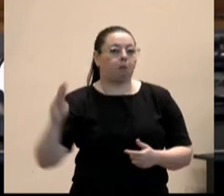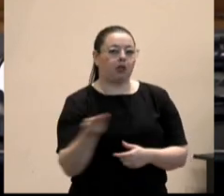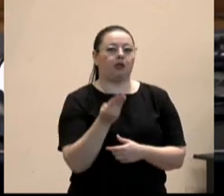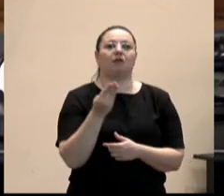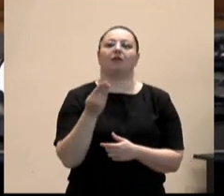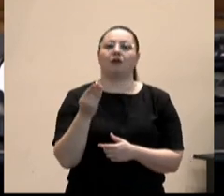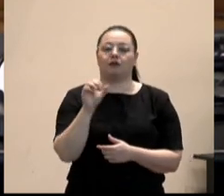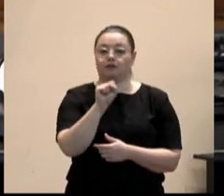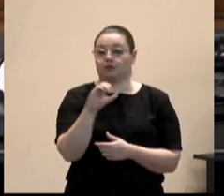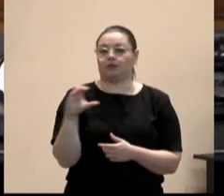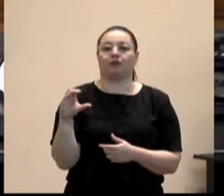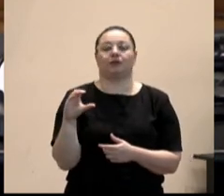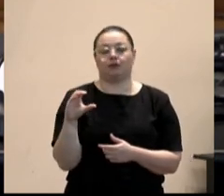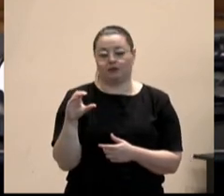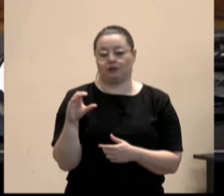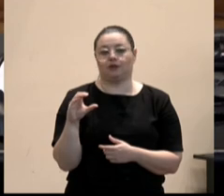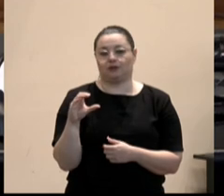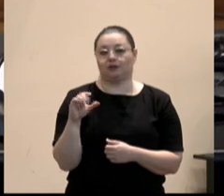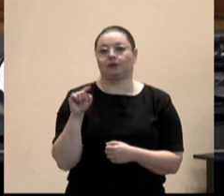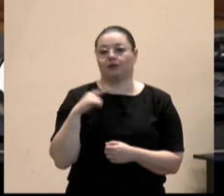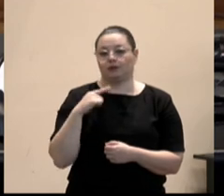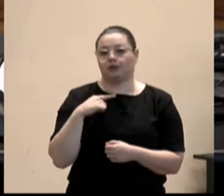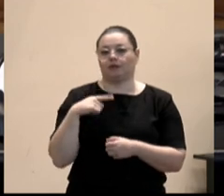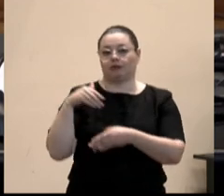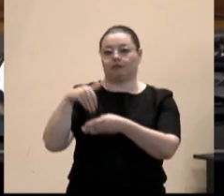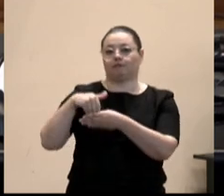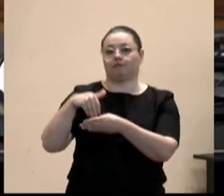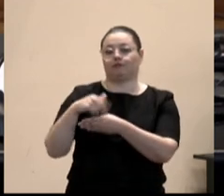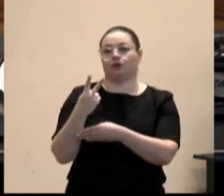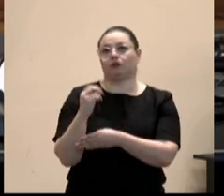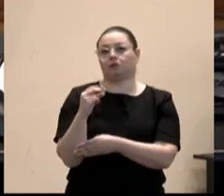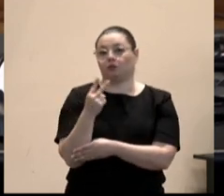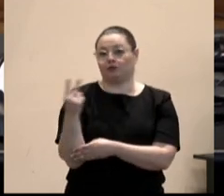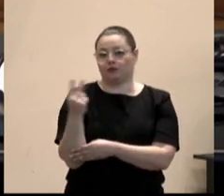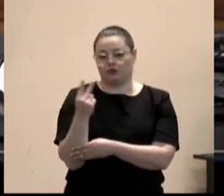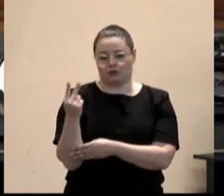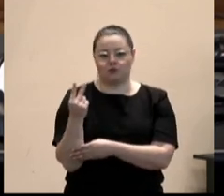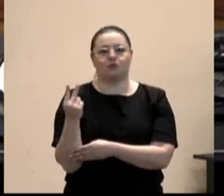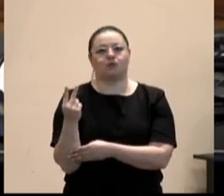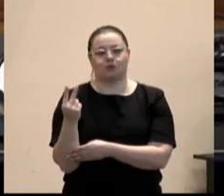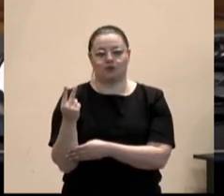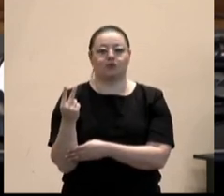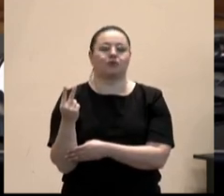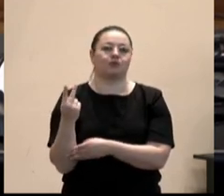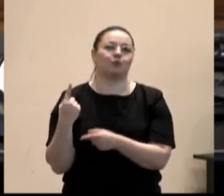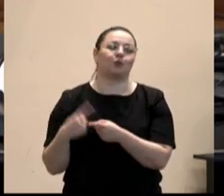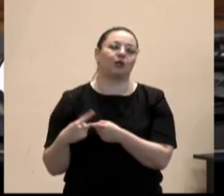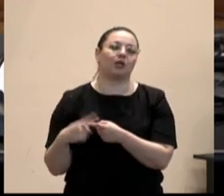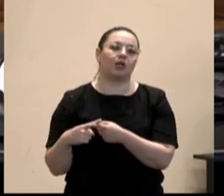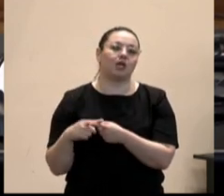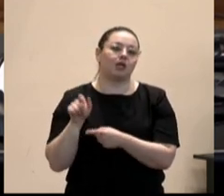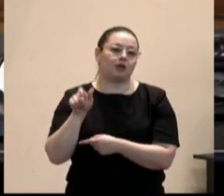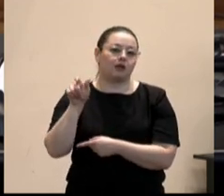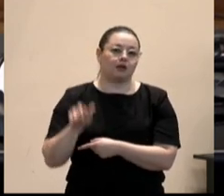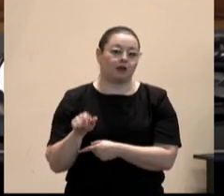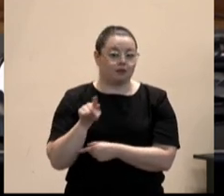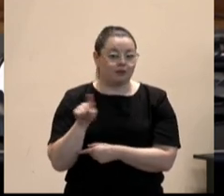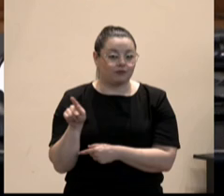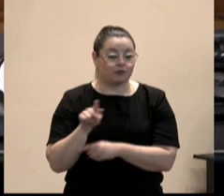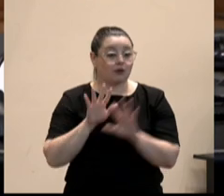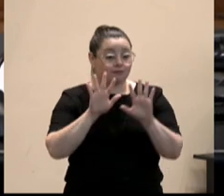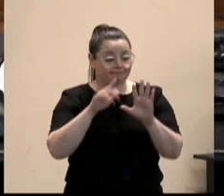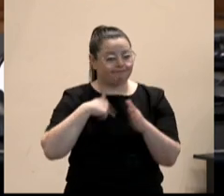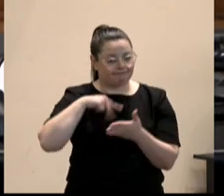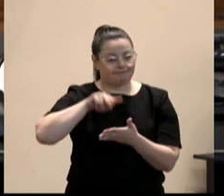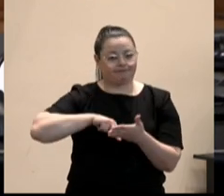professor na eleição de 2022, porque esse professor, olha, eu vou ler aqui,